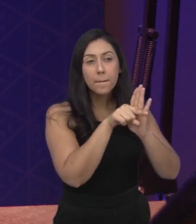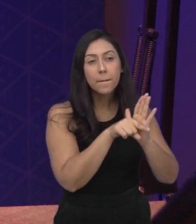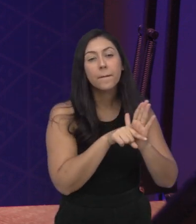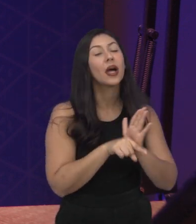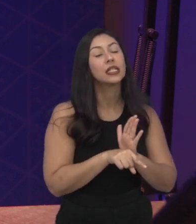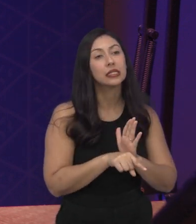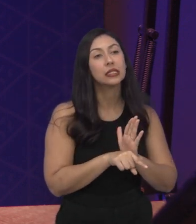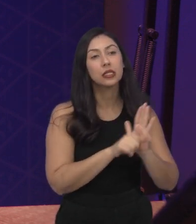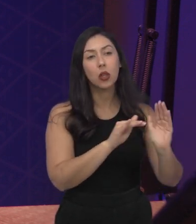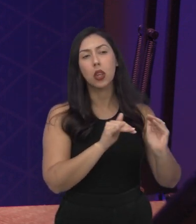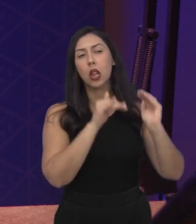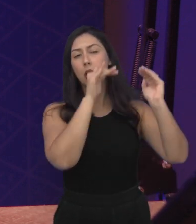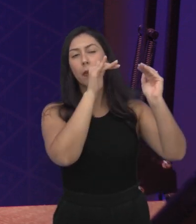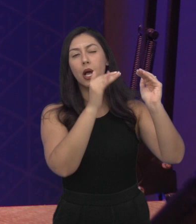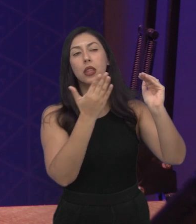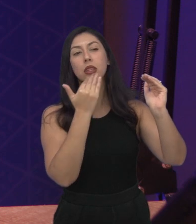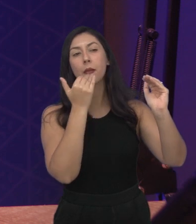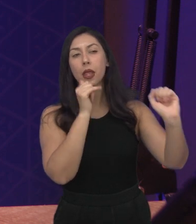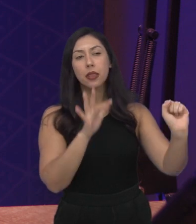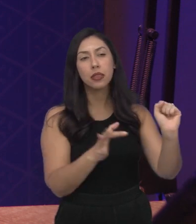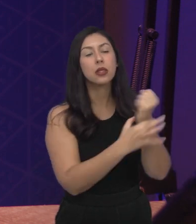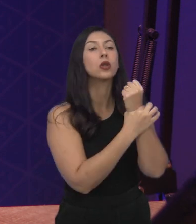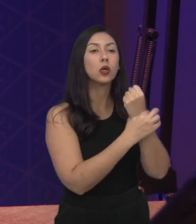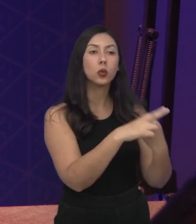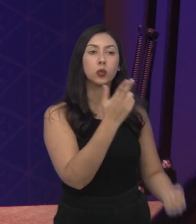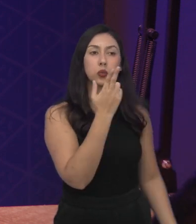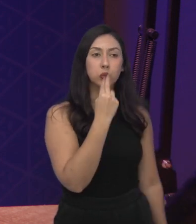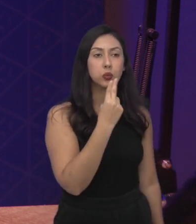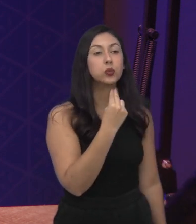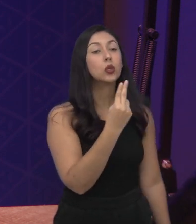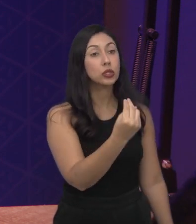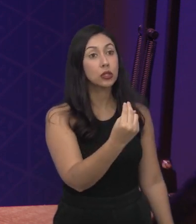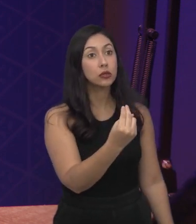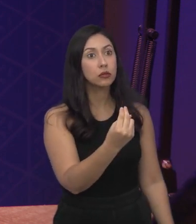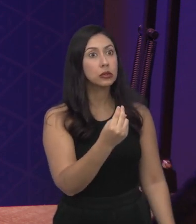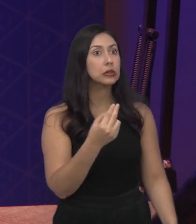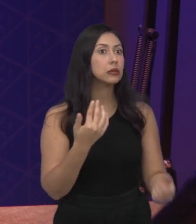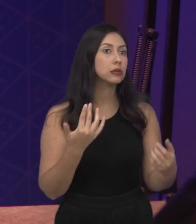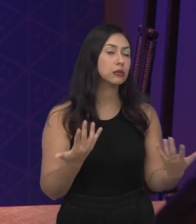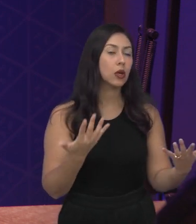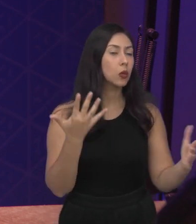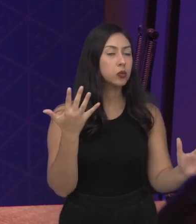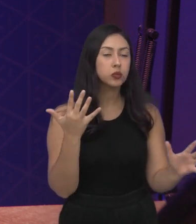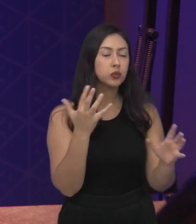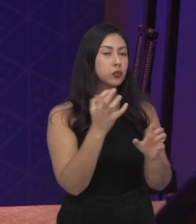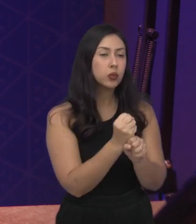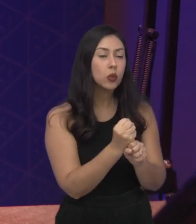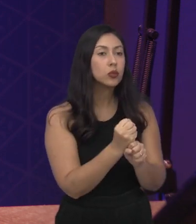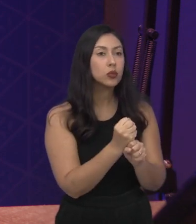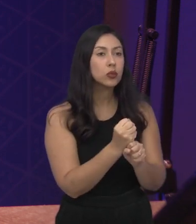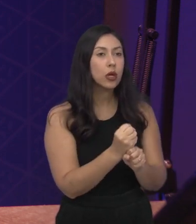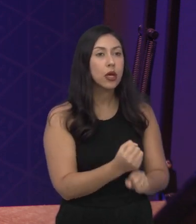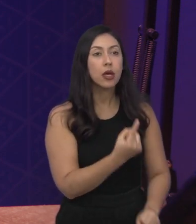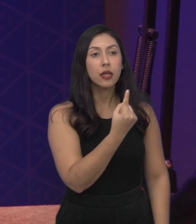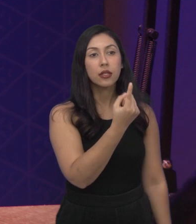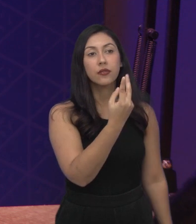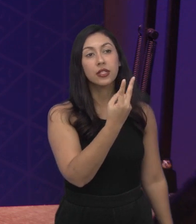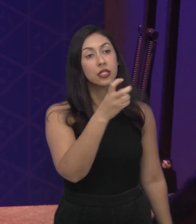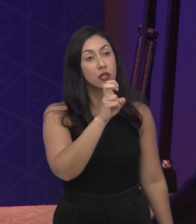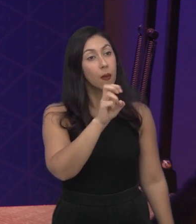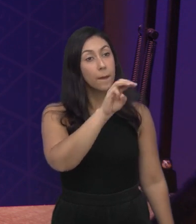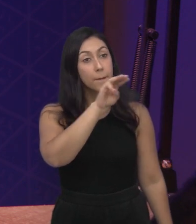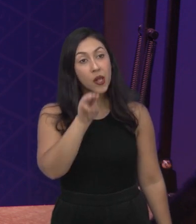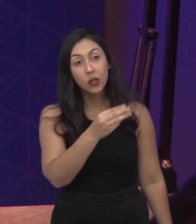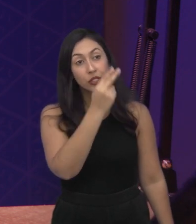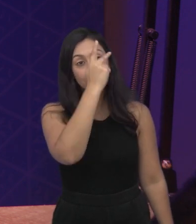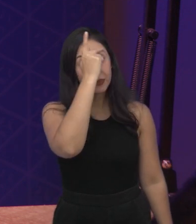de Pesquisa em Soberania e Segurança Alimentar e Nutricional. E no total, então, a gente tinha